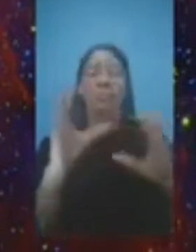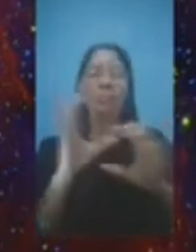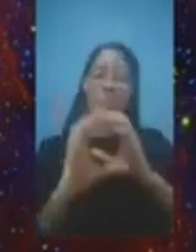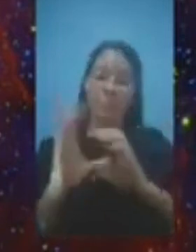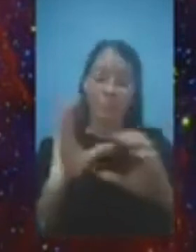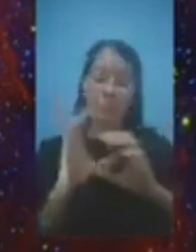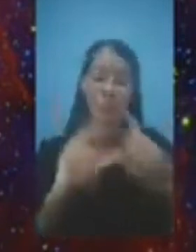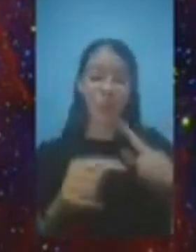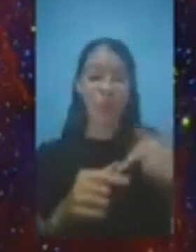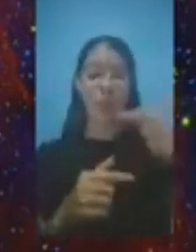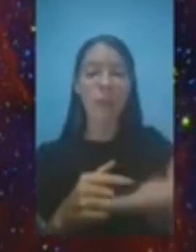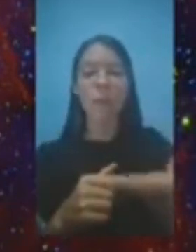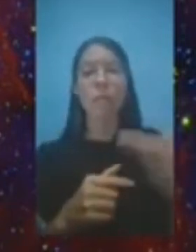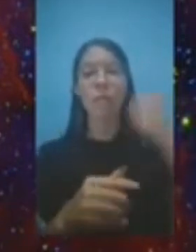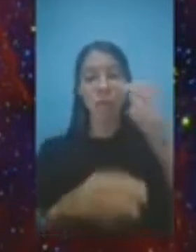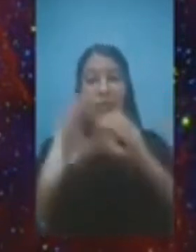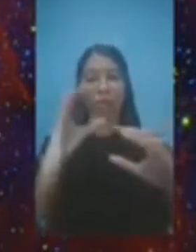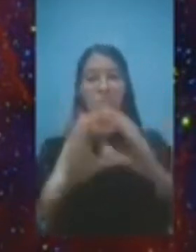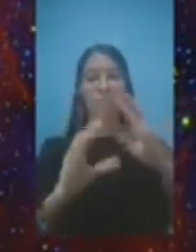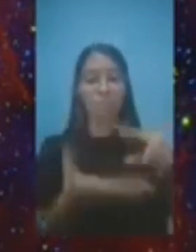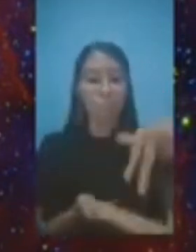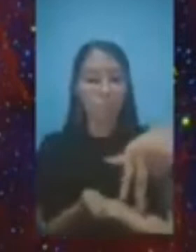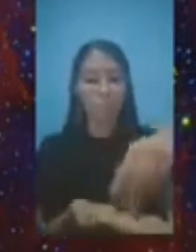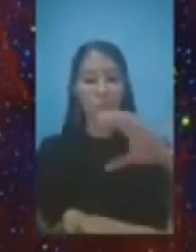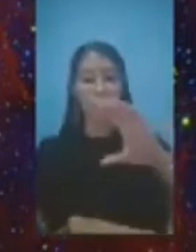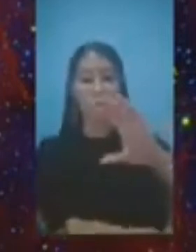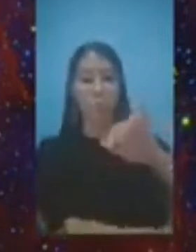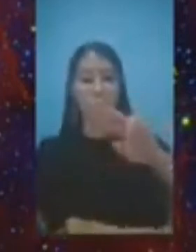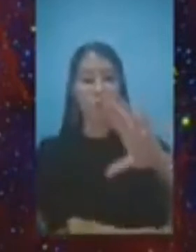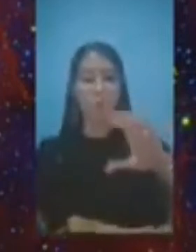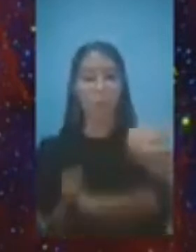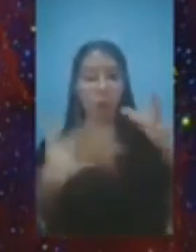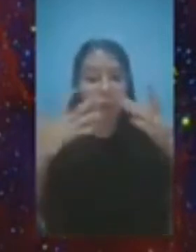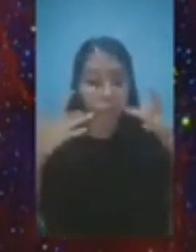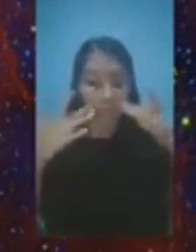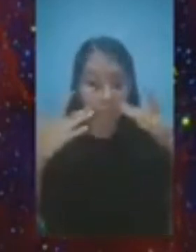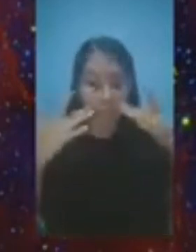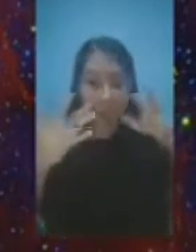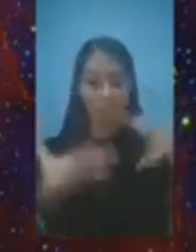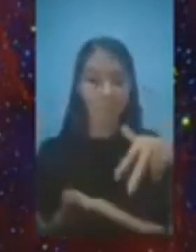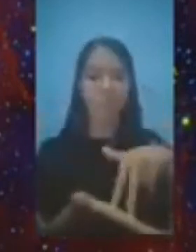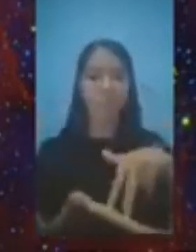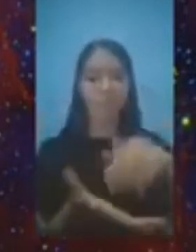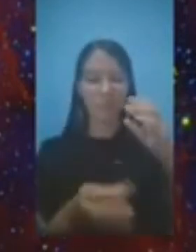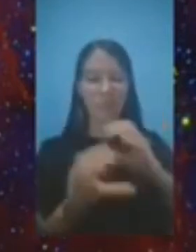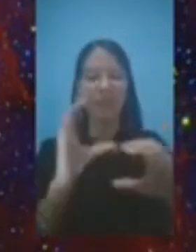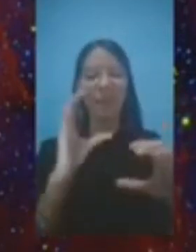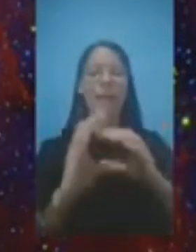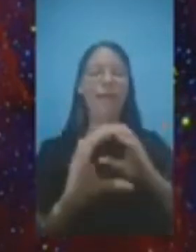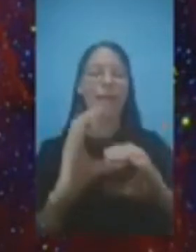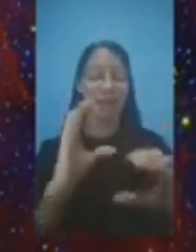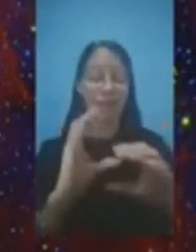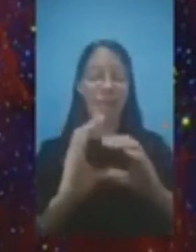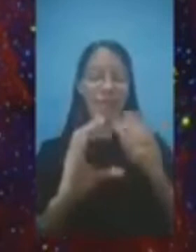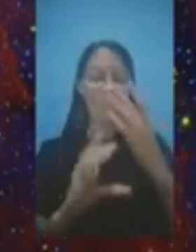me desestressar, eu começava a cantar. Depois eu resolvi cantar no circo.